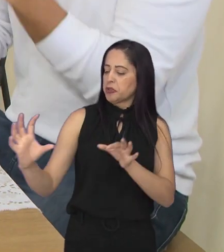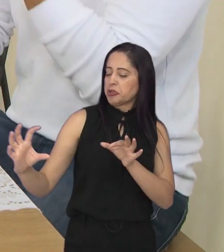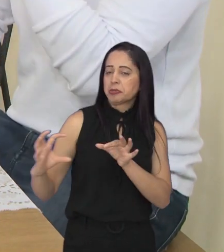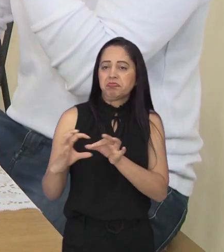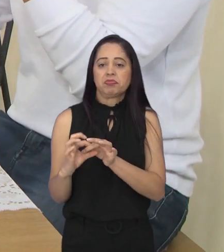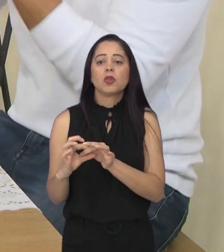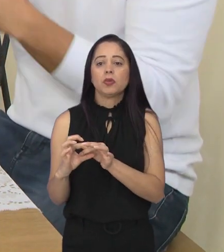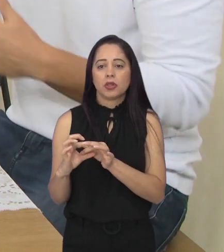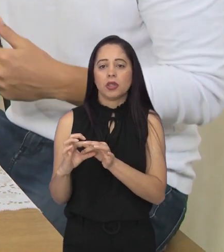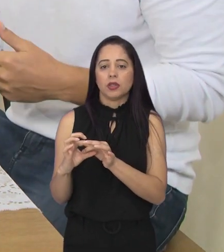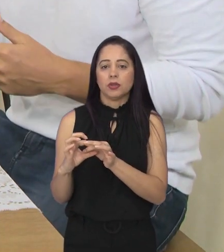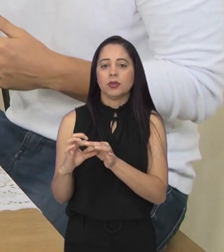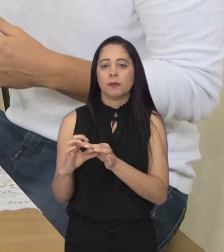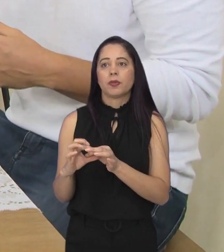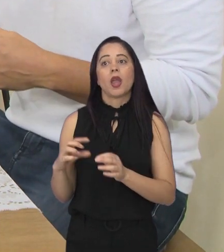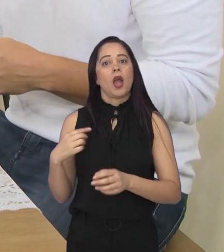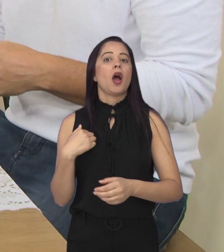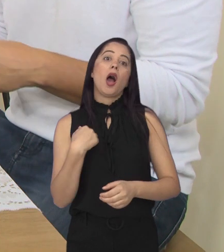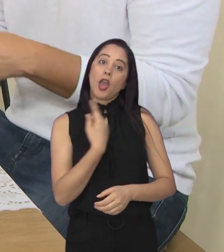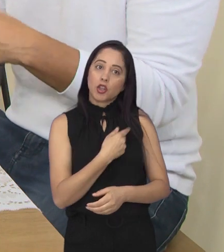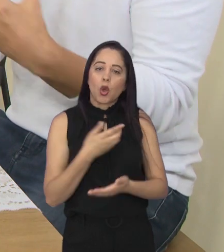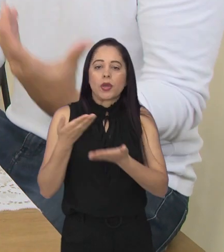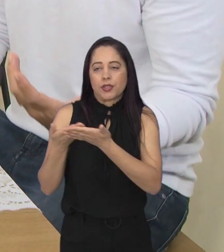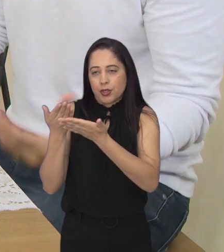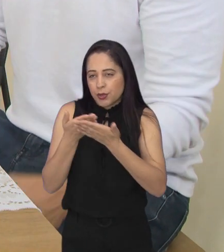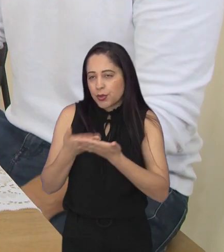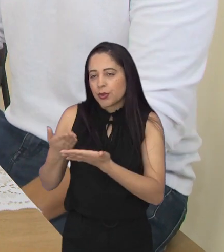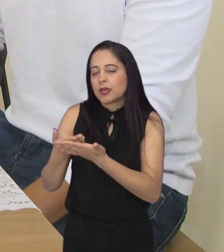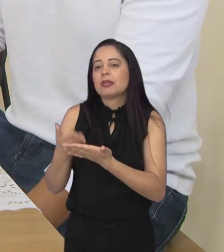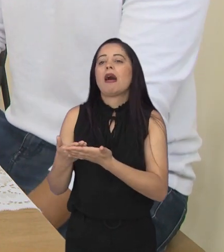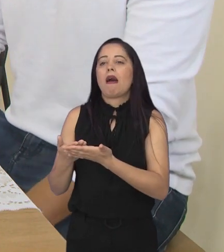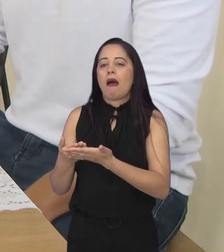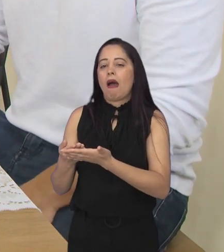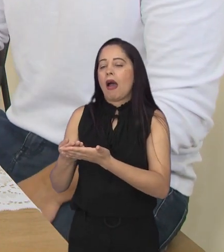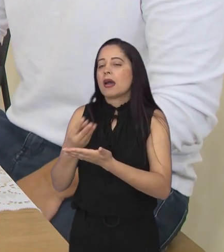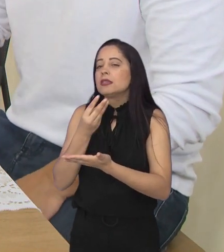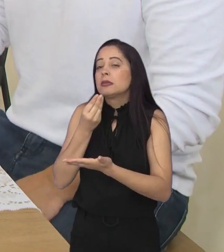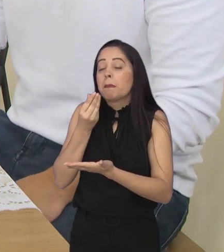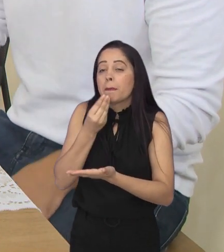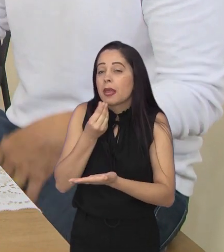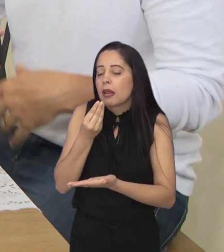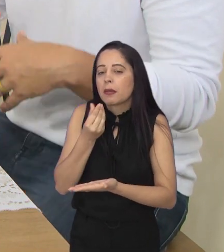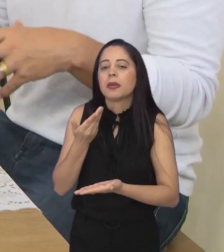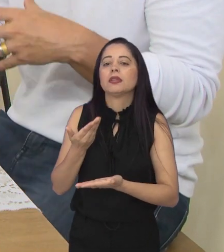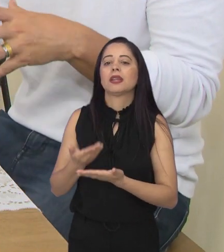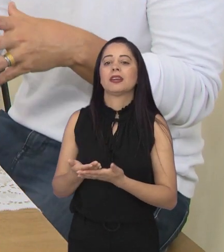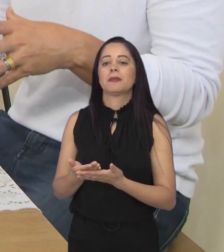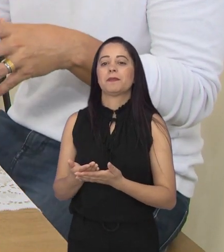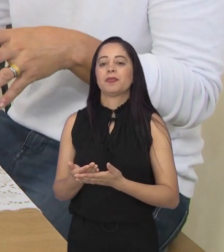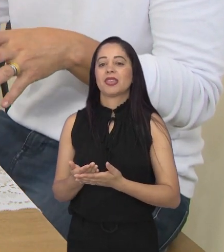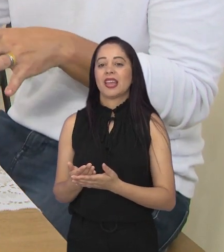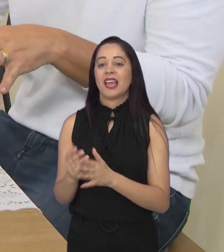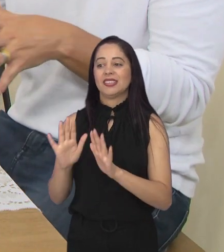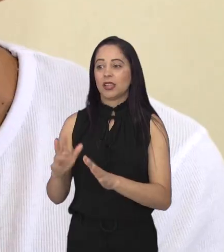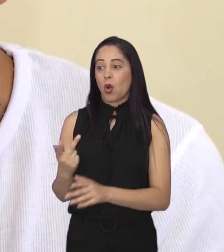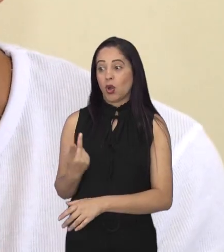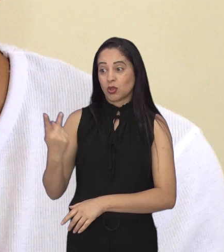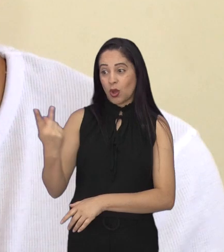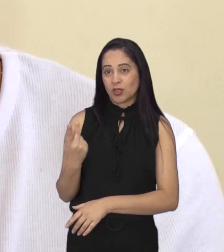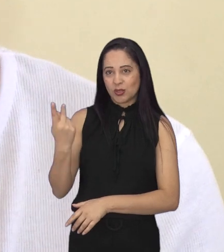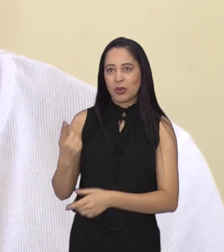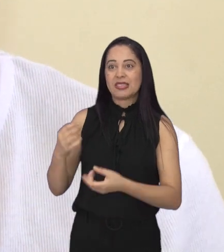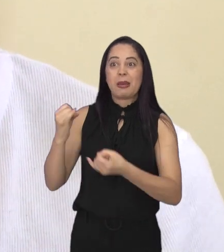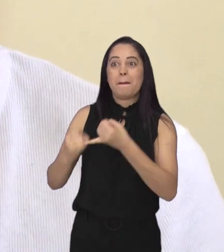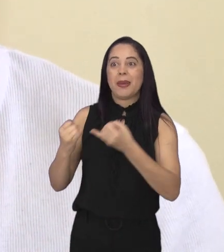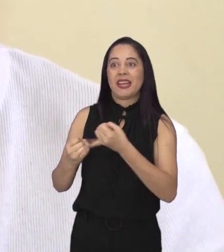o útil ao agradável, esse dom. Começamos a estudar, testar sabores. E o meu expertise. Então, aí sim, aí nós brincamos que era uma alquimia na